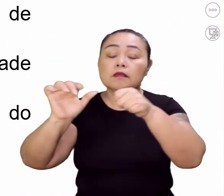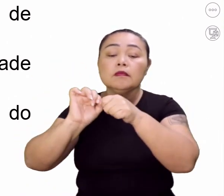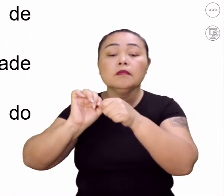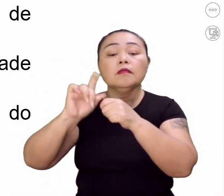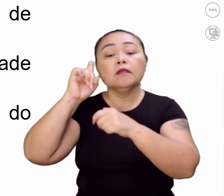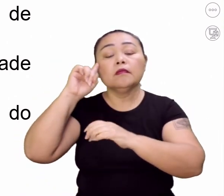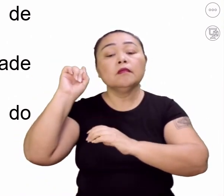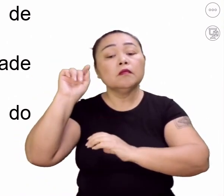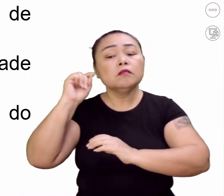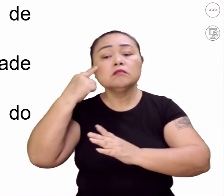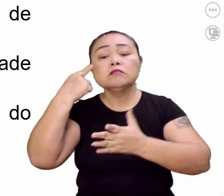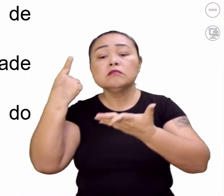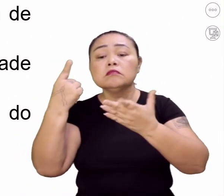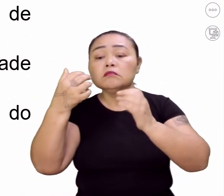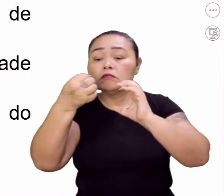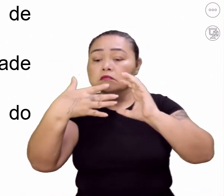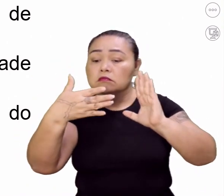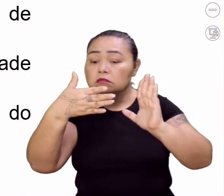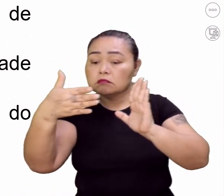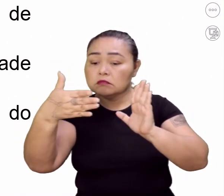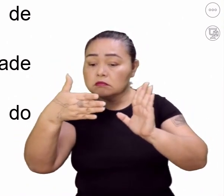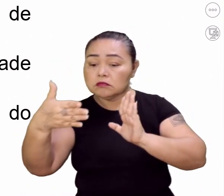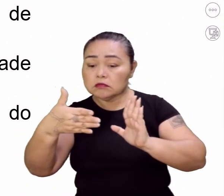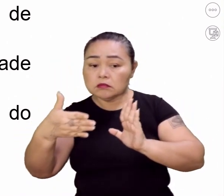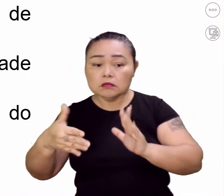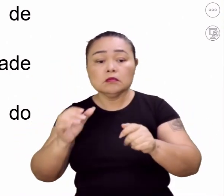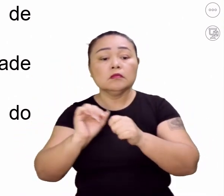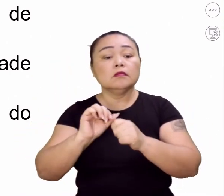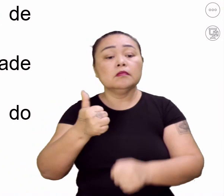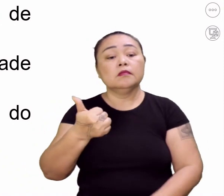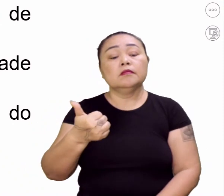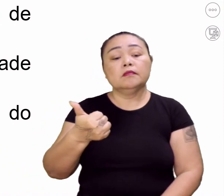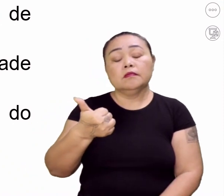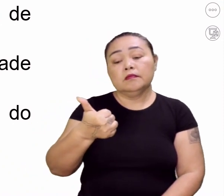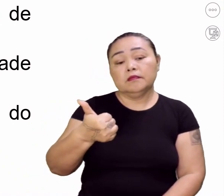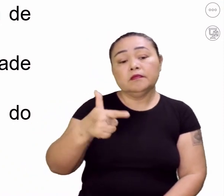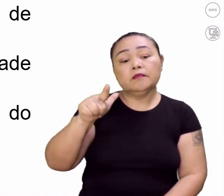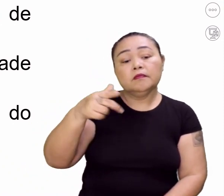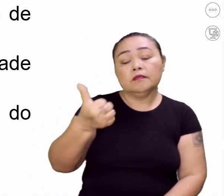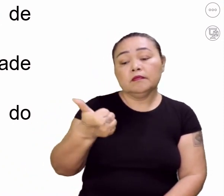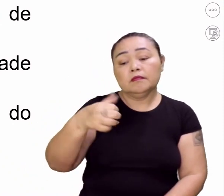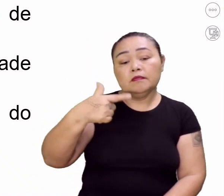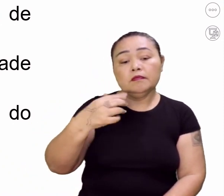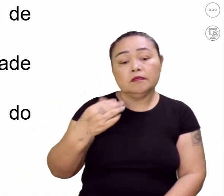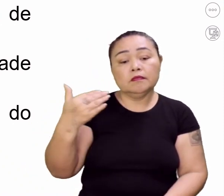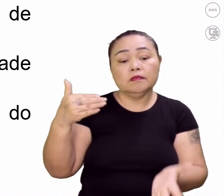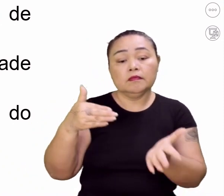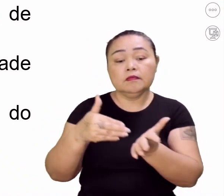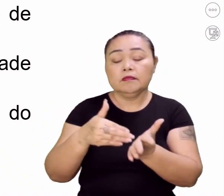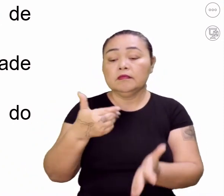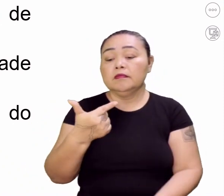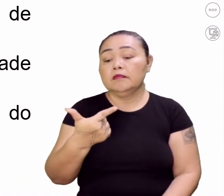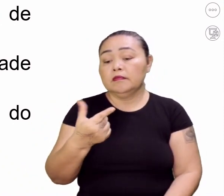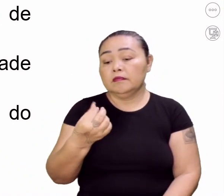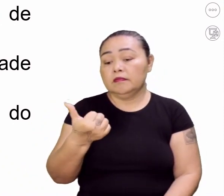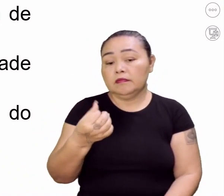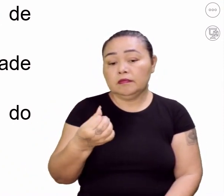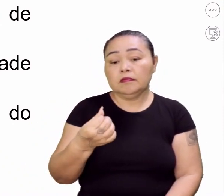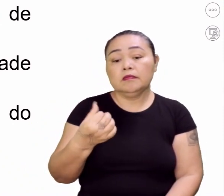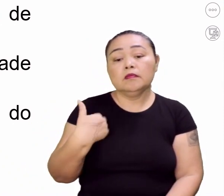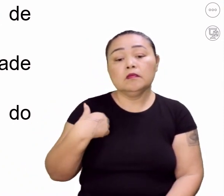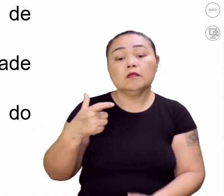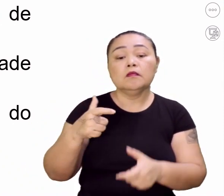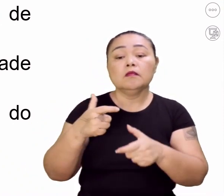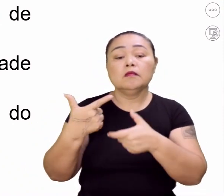os dados, podemos caracterizar o período entre, alternativa A, 1920 e